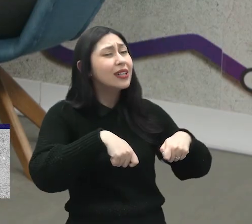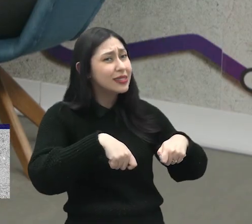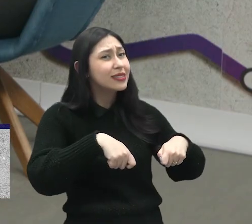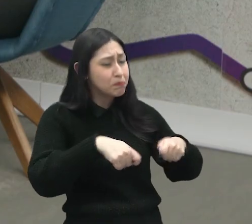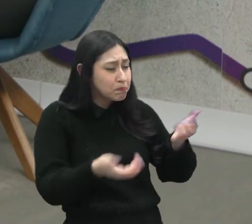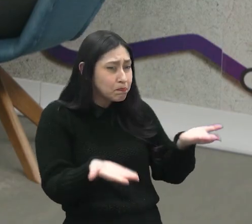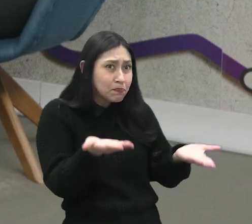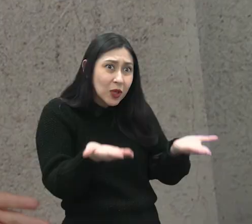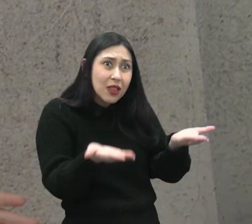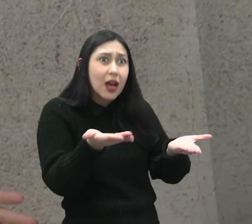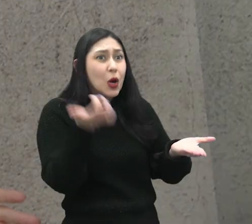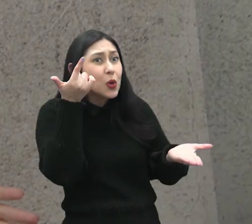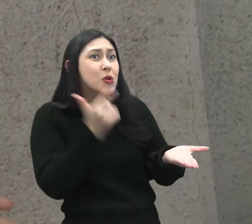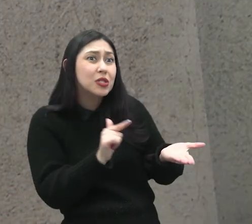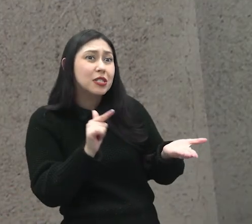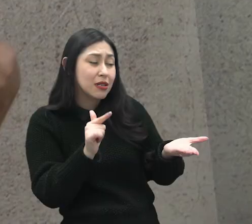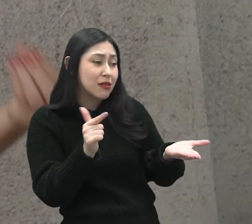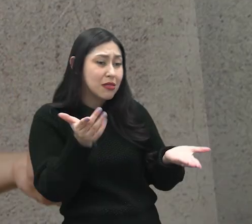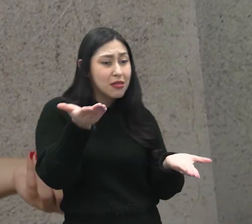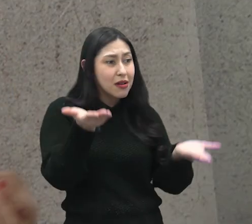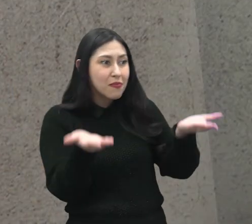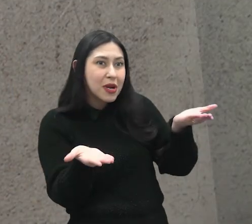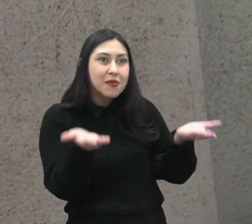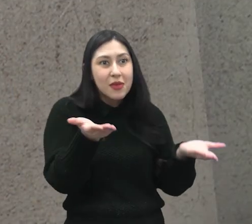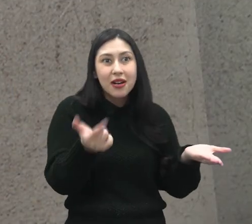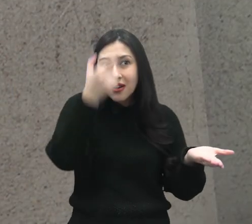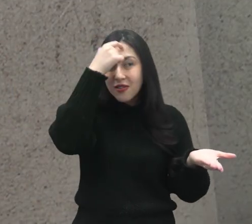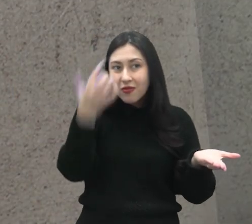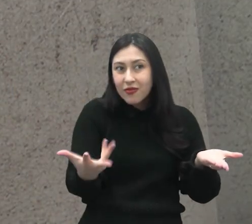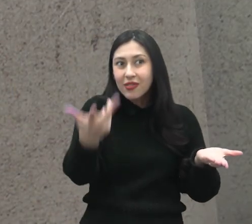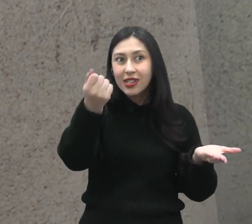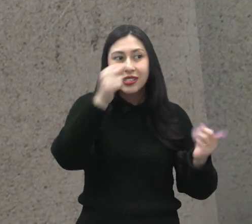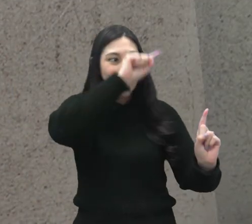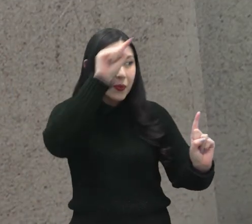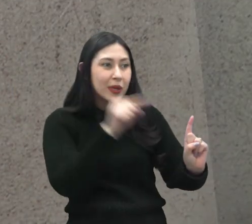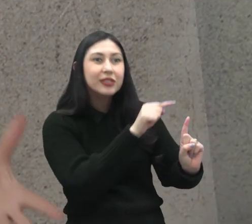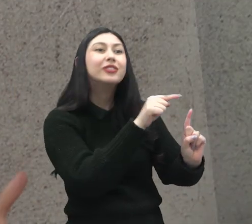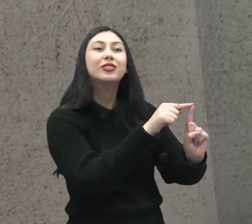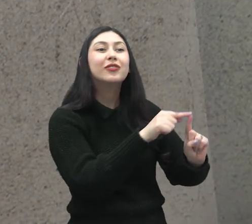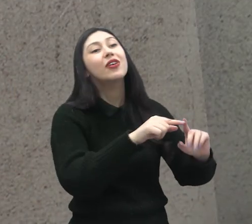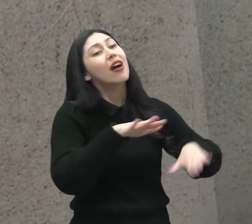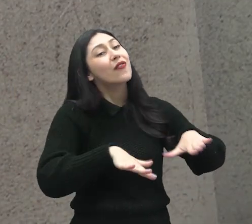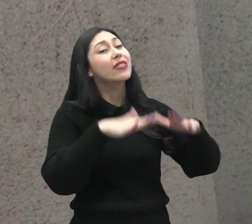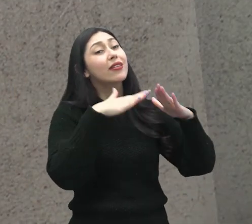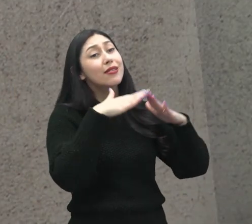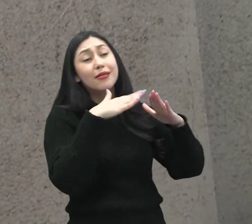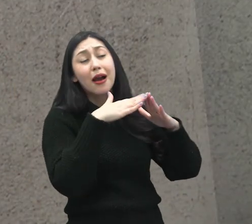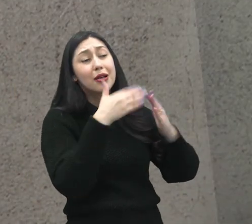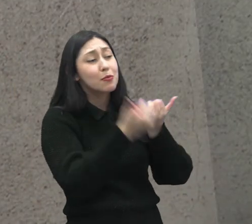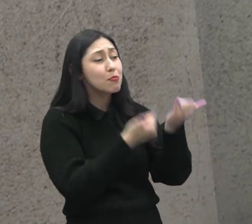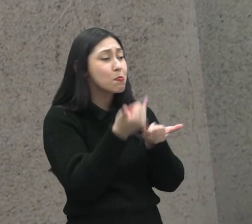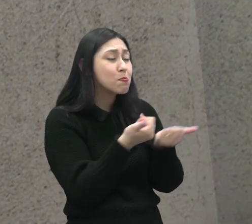com equilíbrio, você conciliar os dois, a vocação com o propósito, né, como você disse, por meio de hobbies, e aí cada